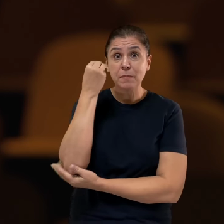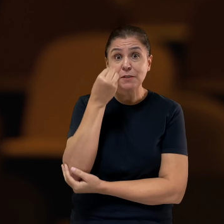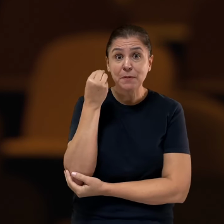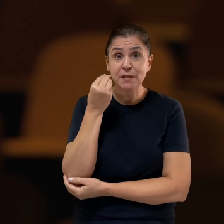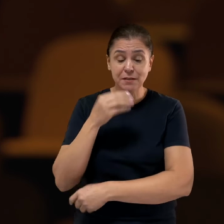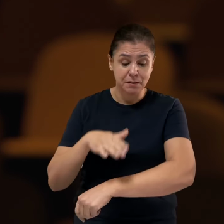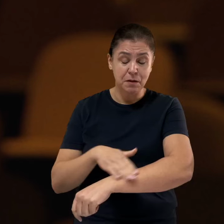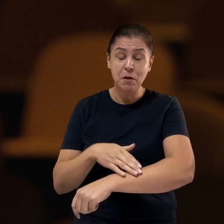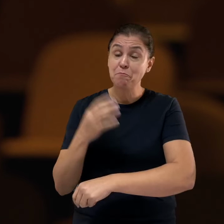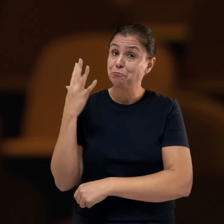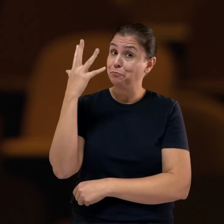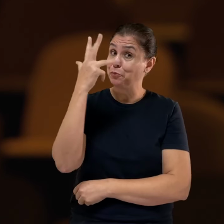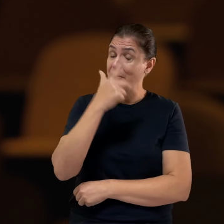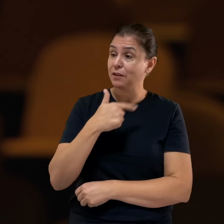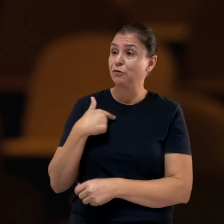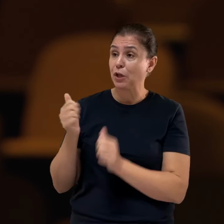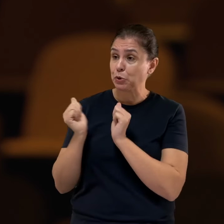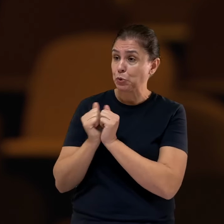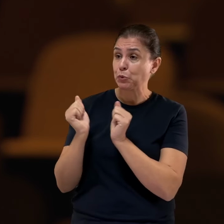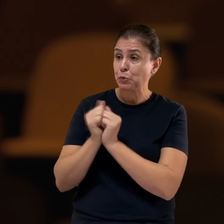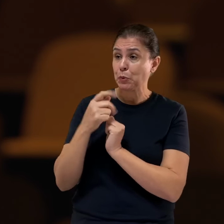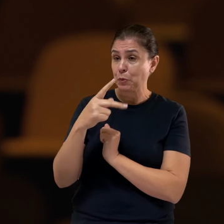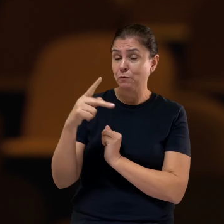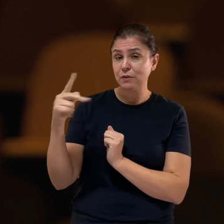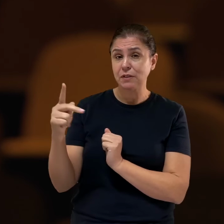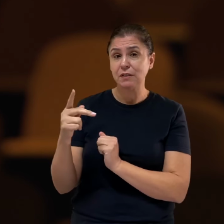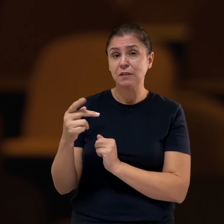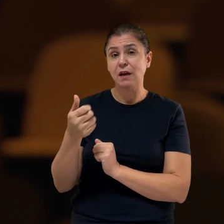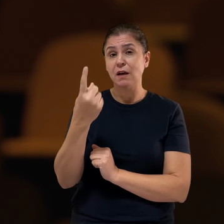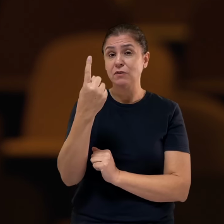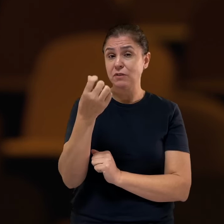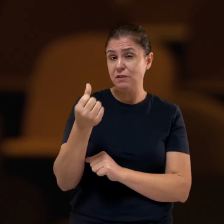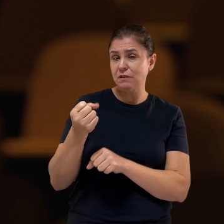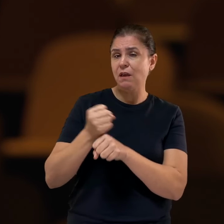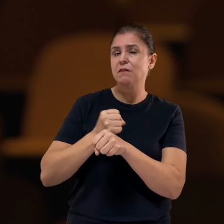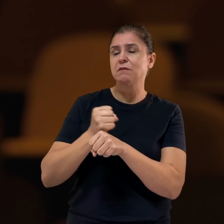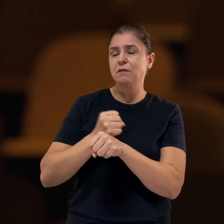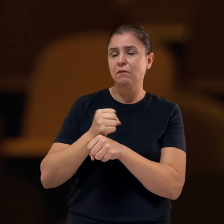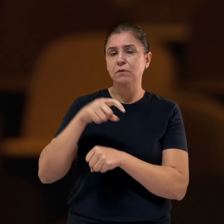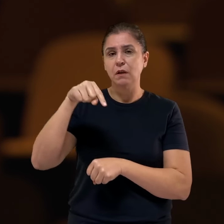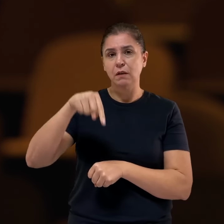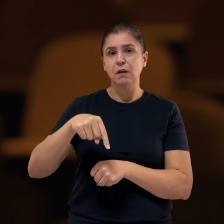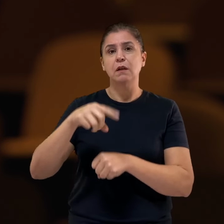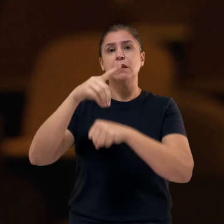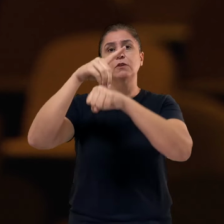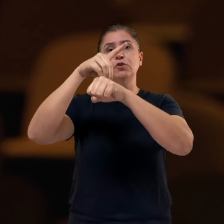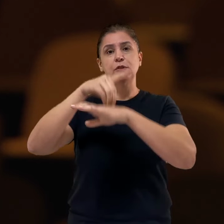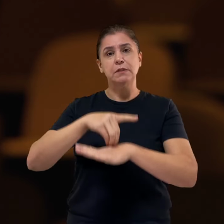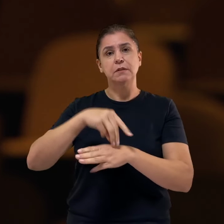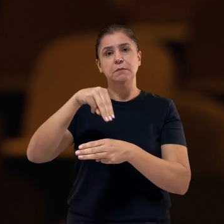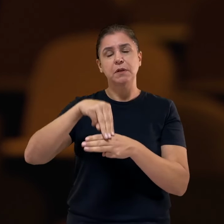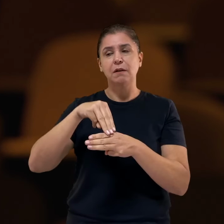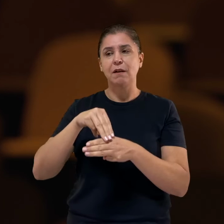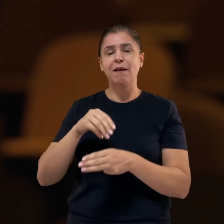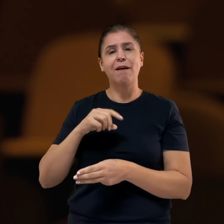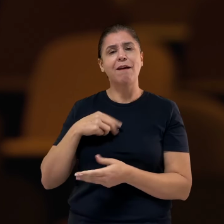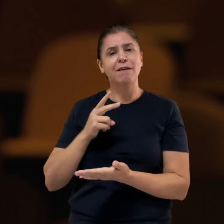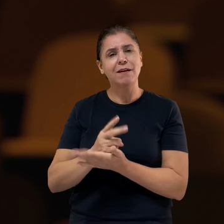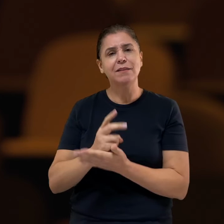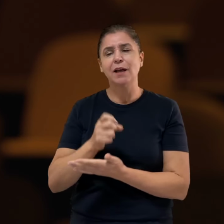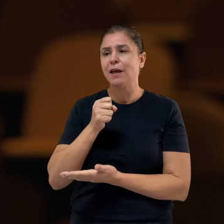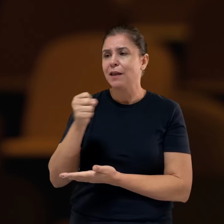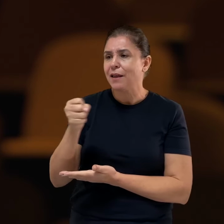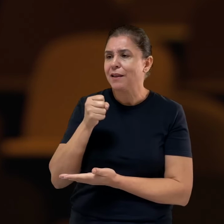sendo uma experiência muito bonita, eu já trabalho com vocês há 16 anos na Arquidiocese de Maringá, 15, 16 anos e cada